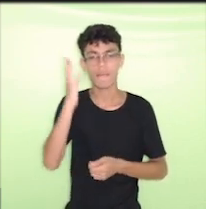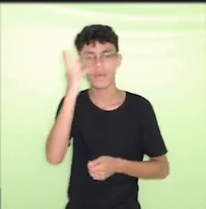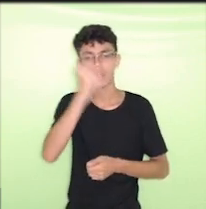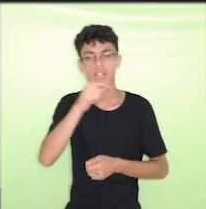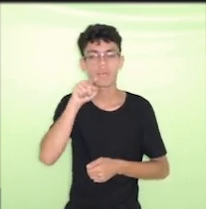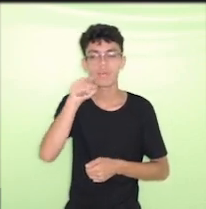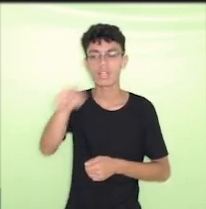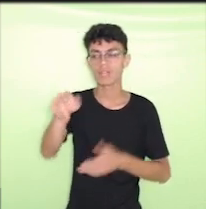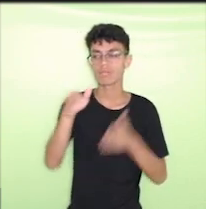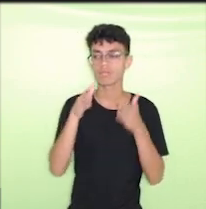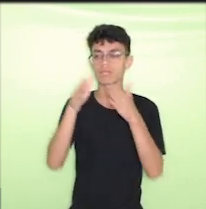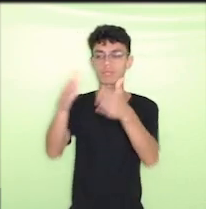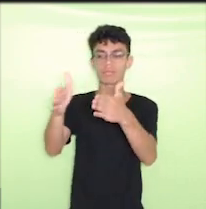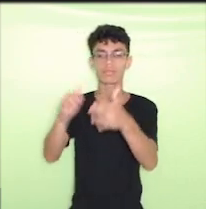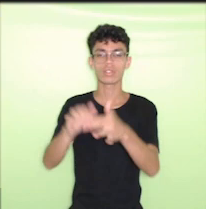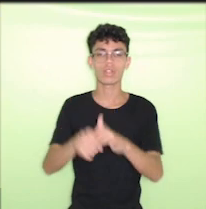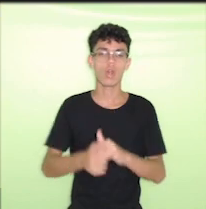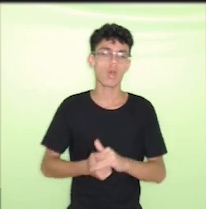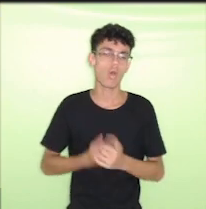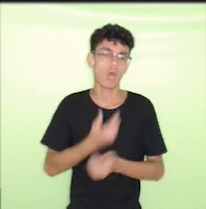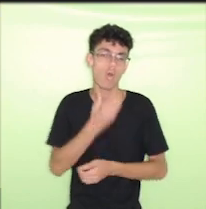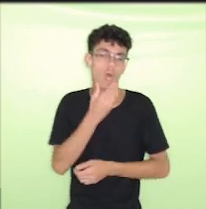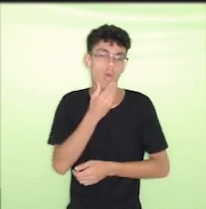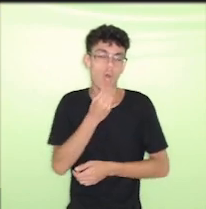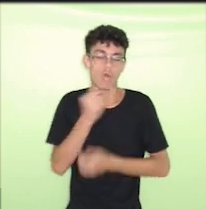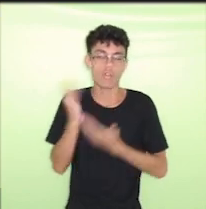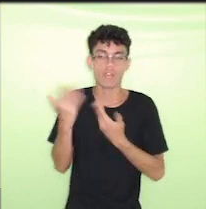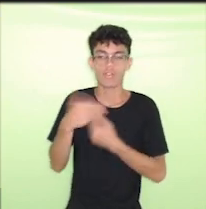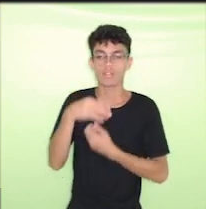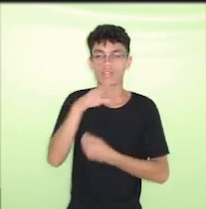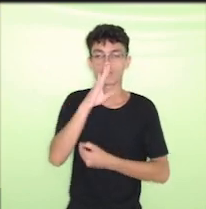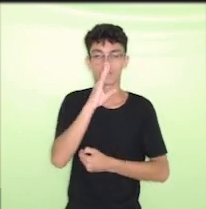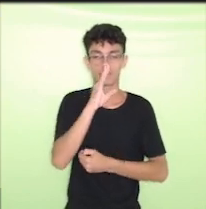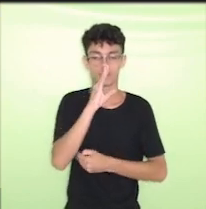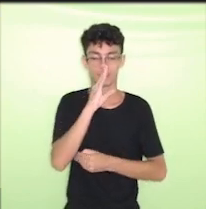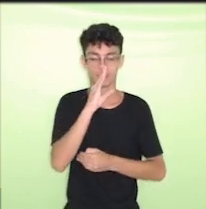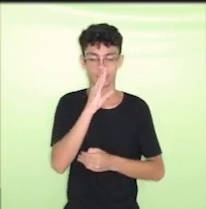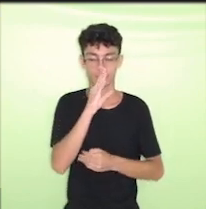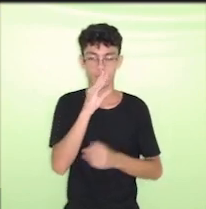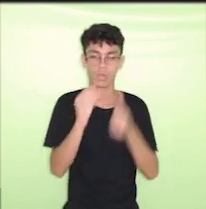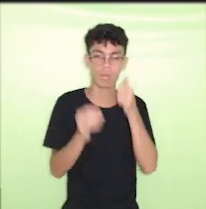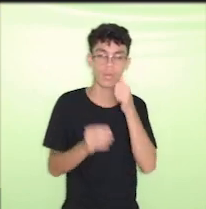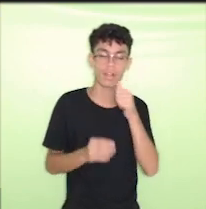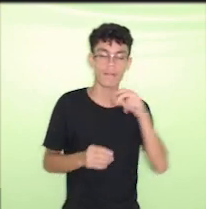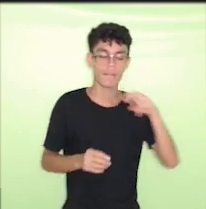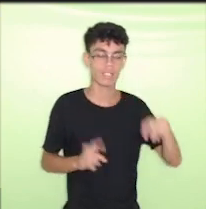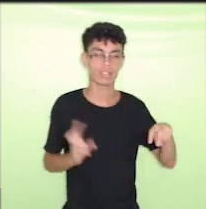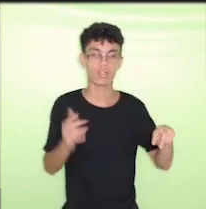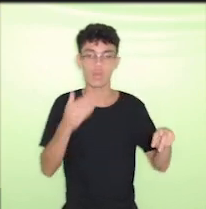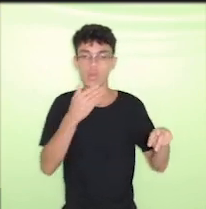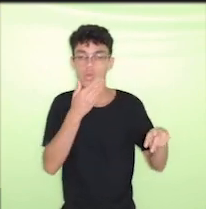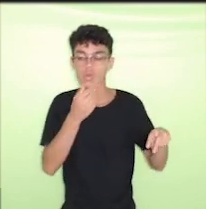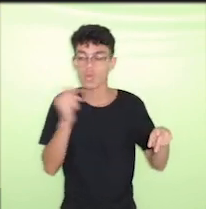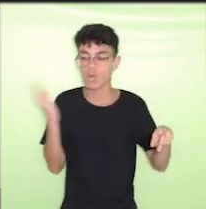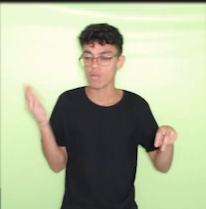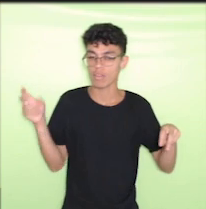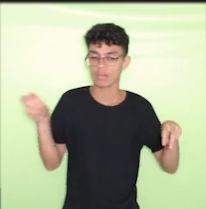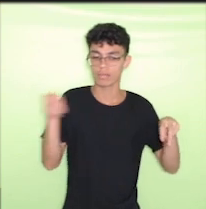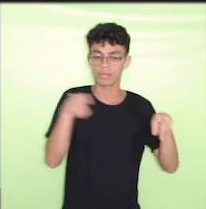Lá. O jovem não respondeu e sentou-se ao lado da mulher. Agora